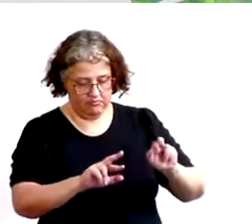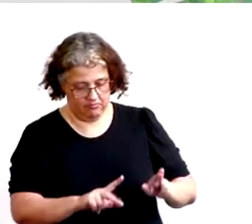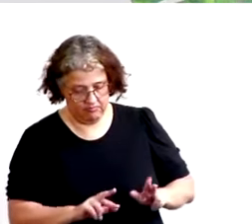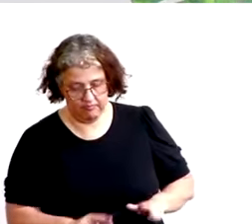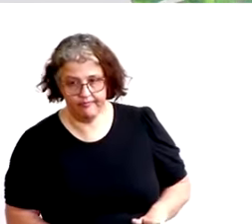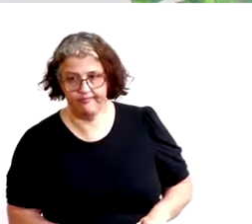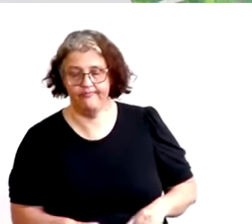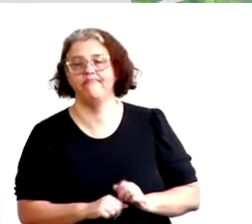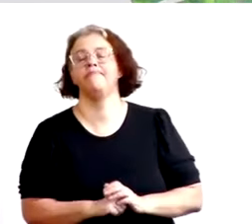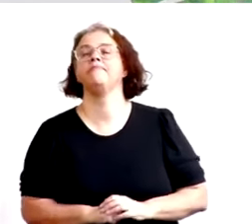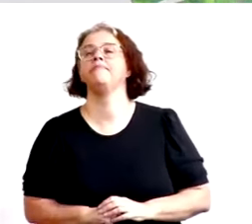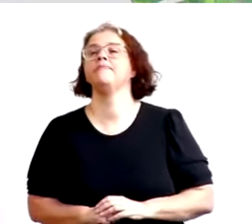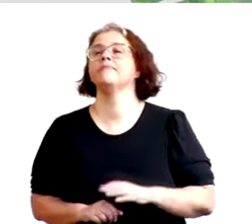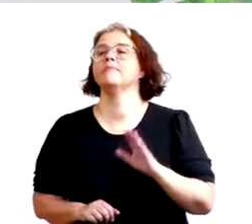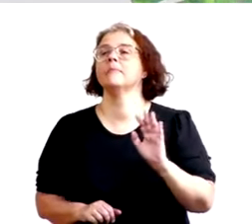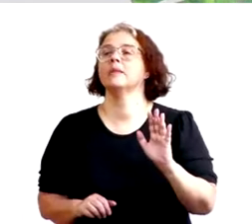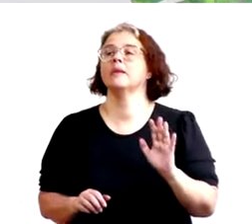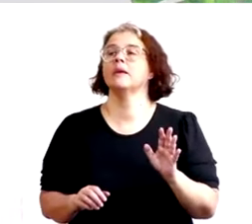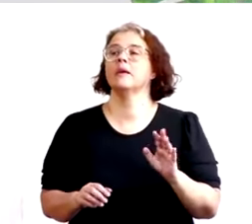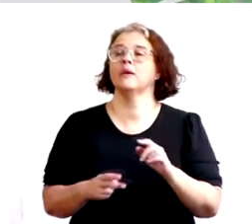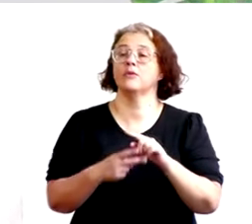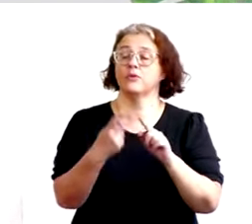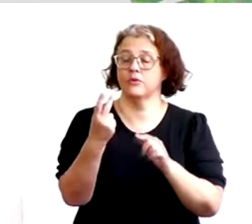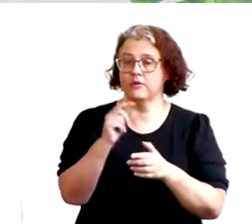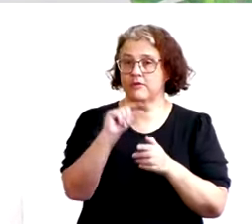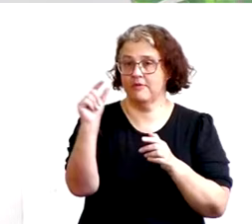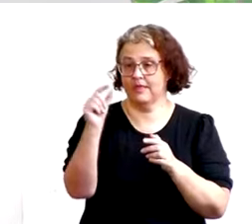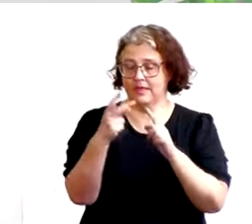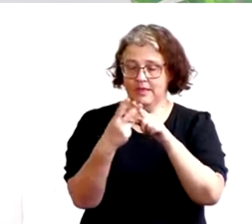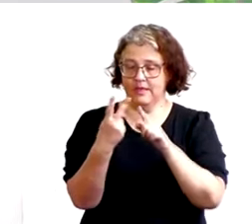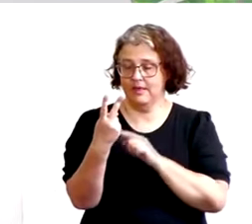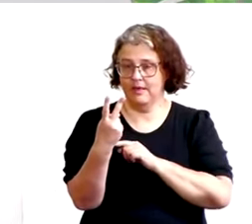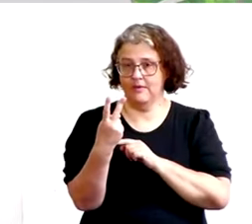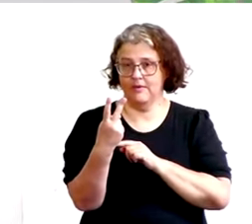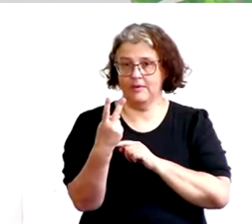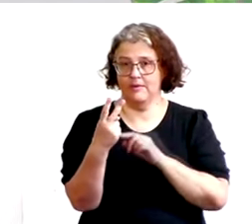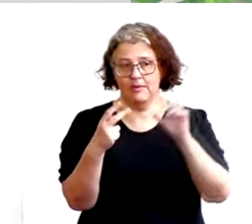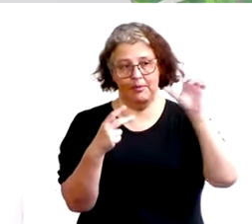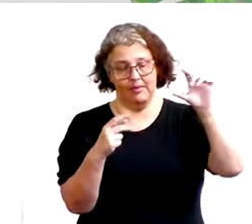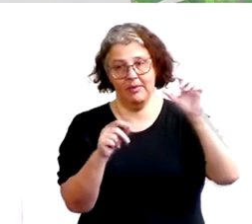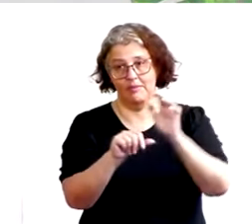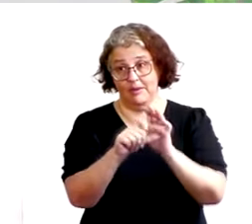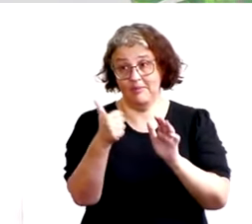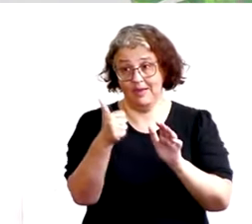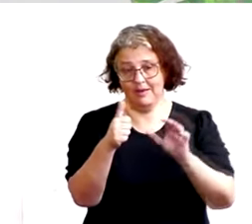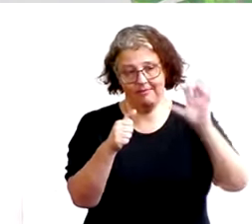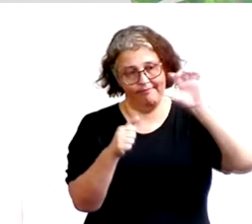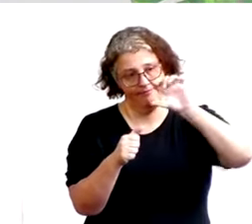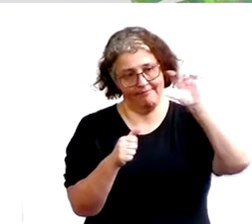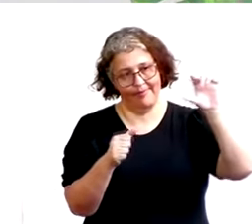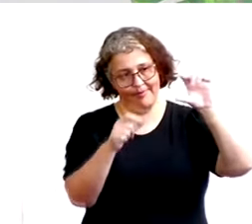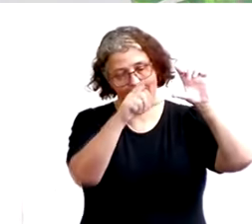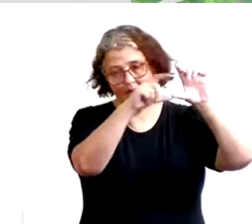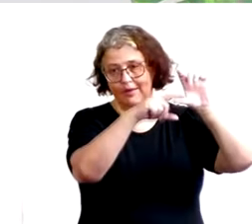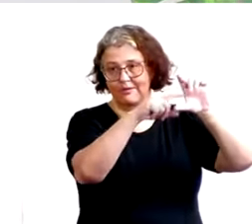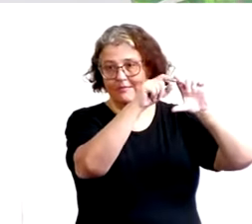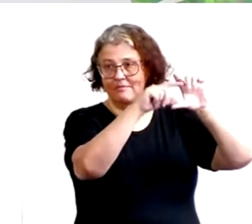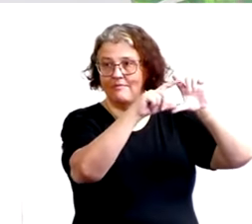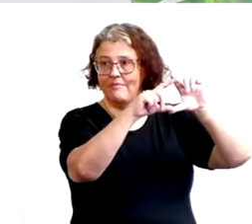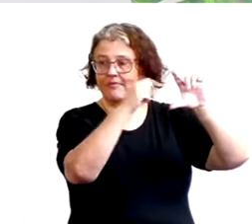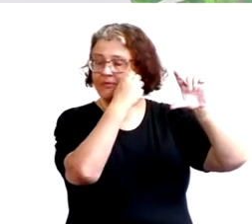Vamos então os dois primeiros Versículos a primeira estrofe deste Cântico